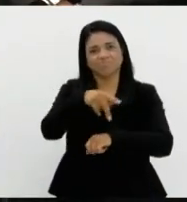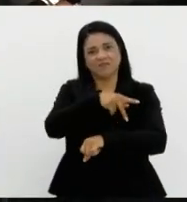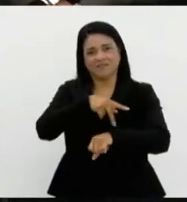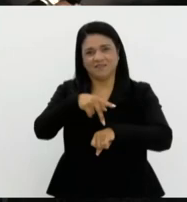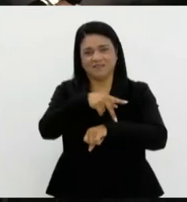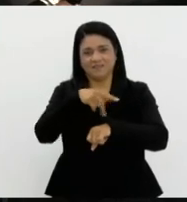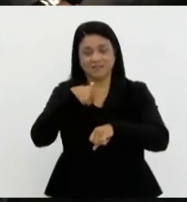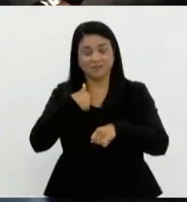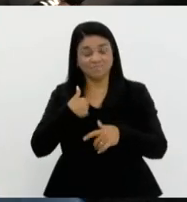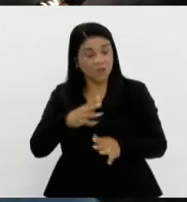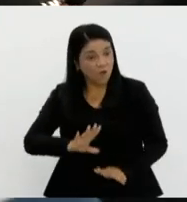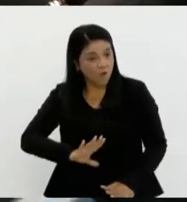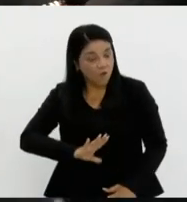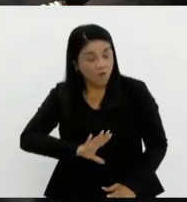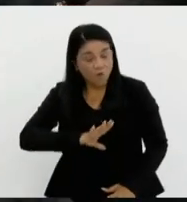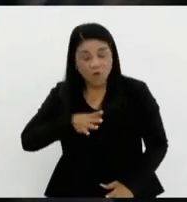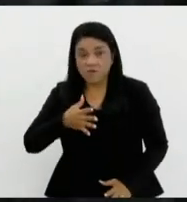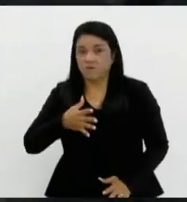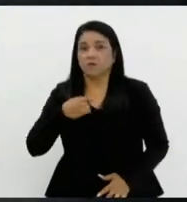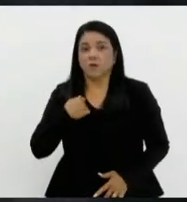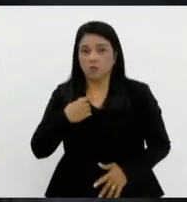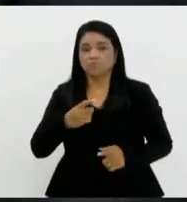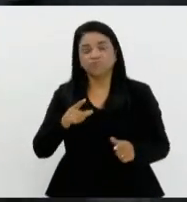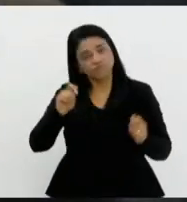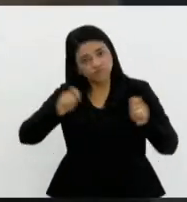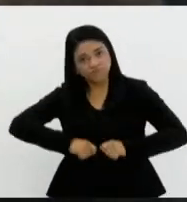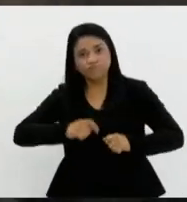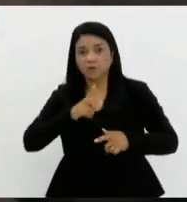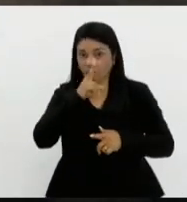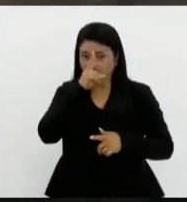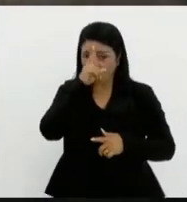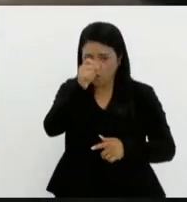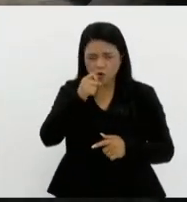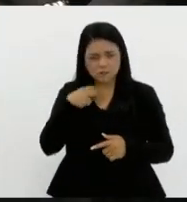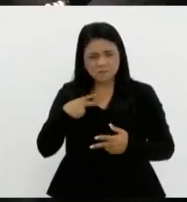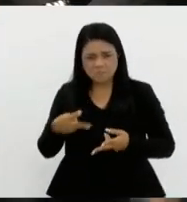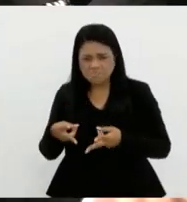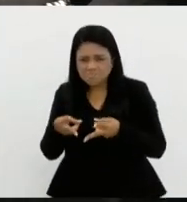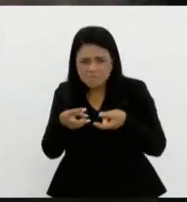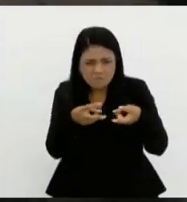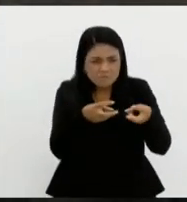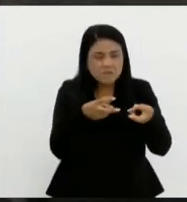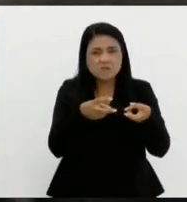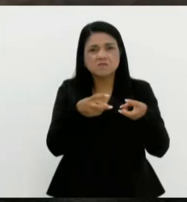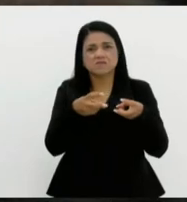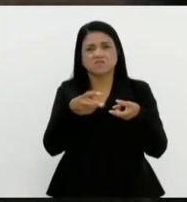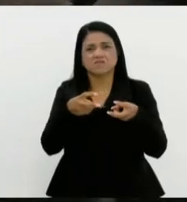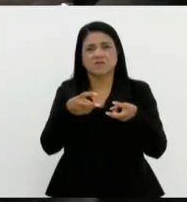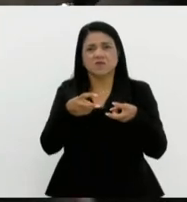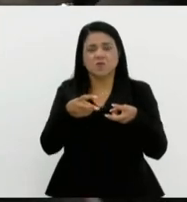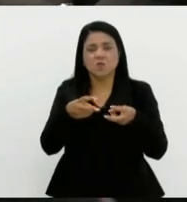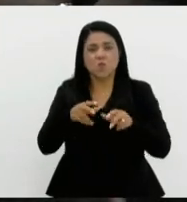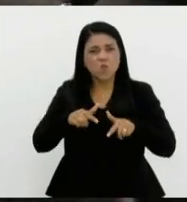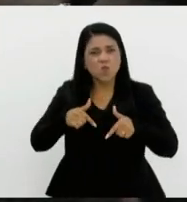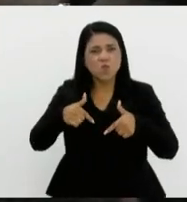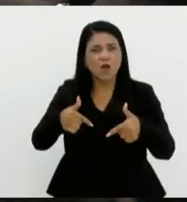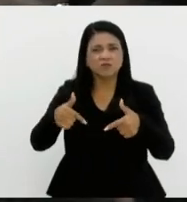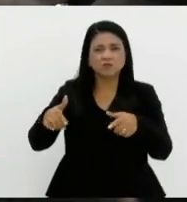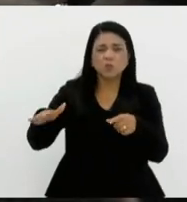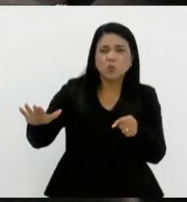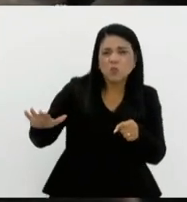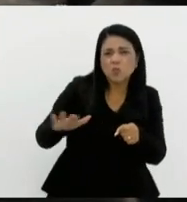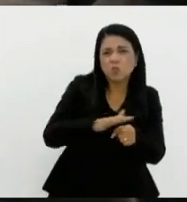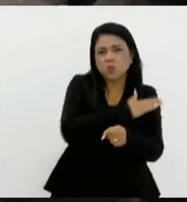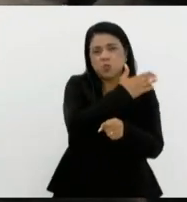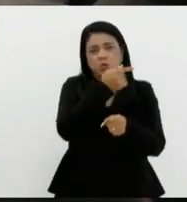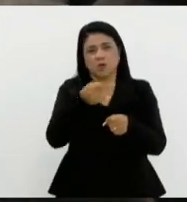gente entre para que nunca se esqueça o ato cruel e perverso contra a humanidade e contra uma nação